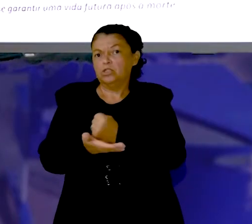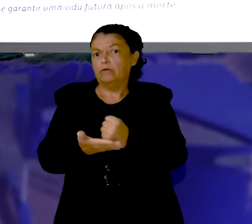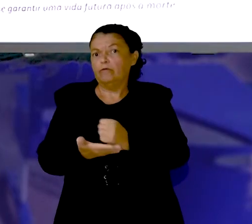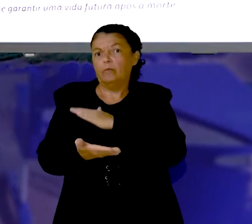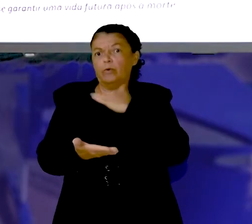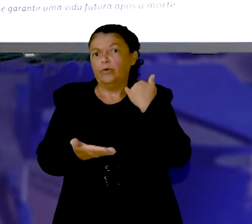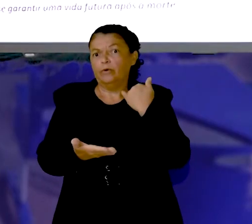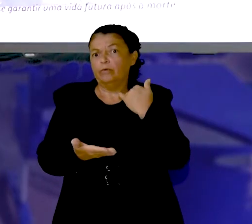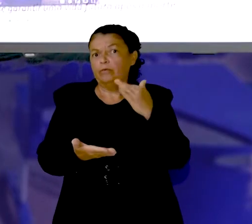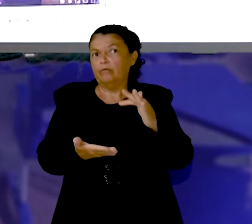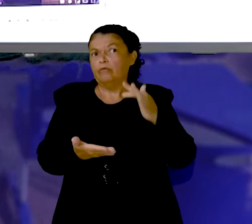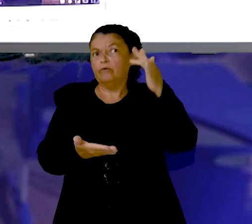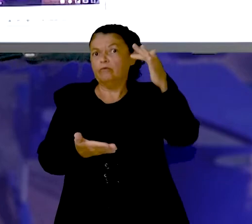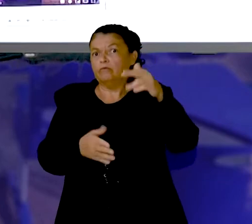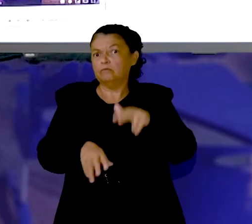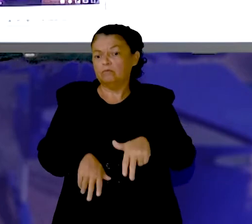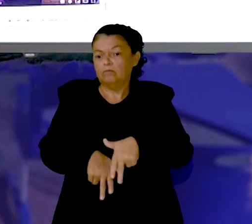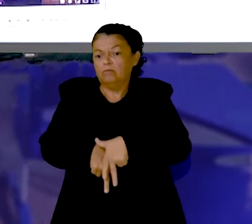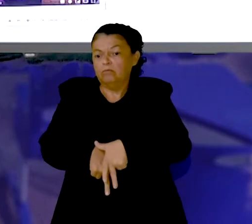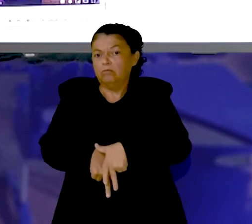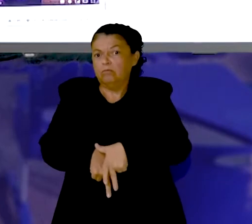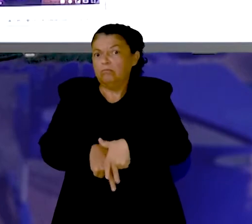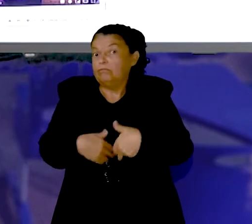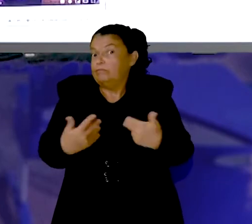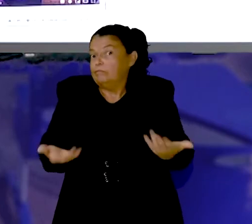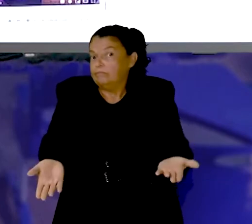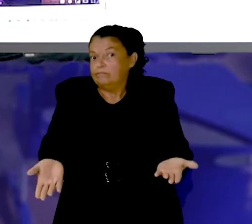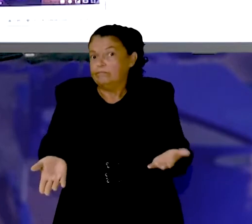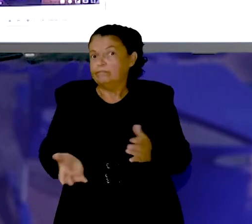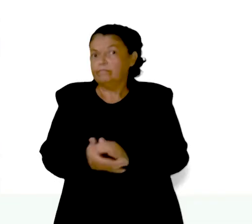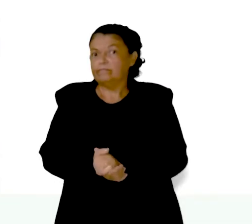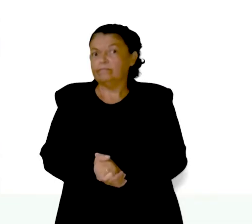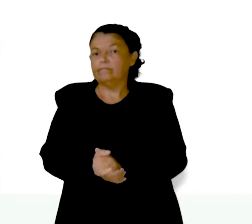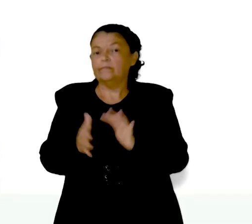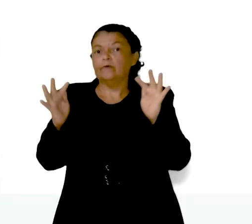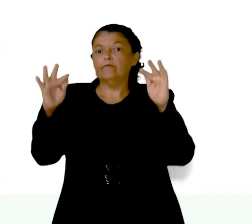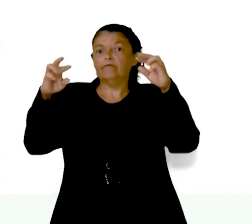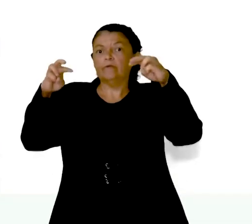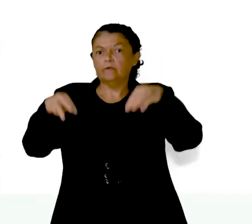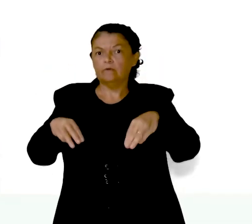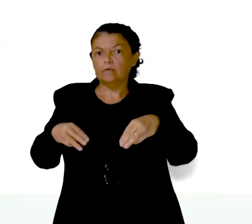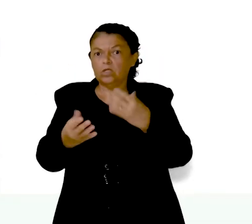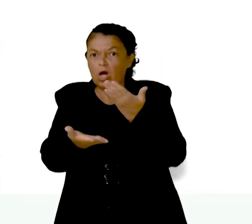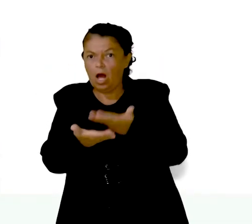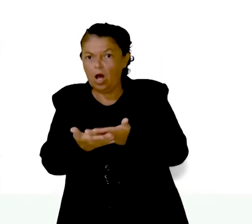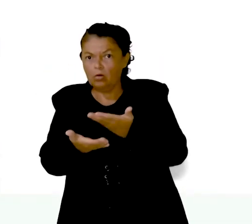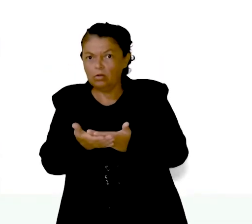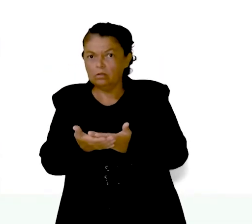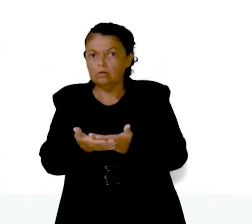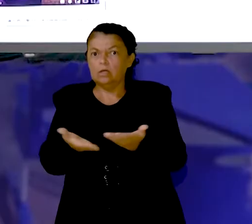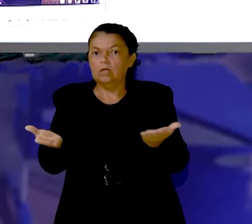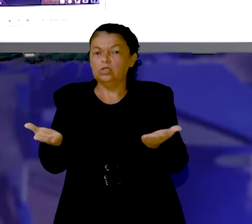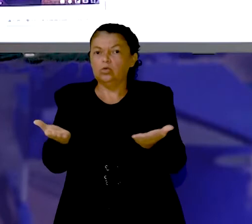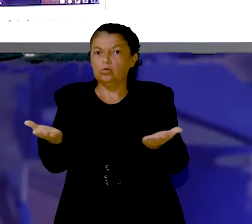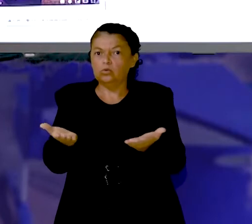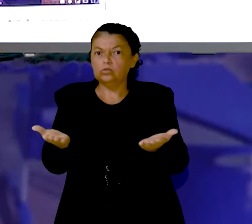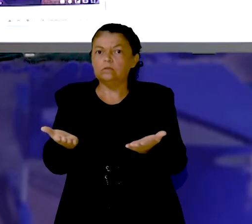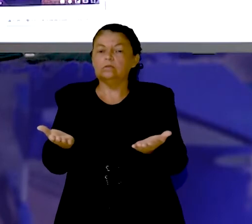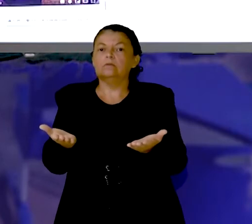do niilista. E aqui eu finalizo essa aula de